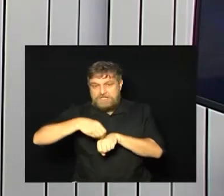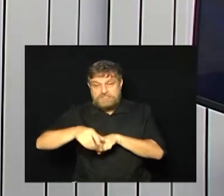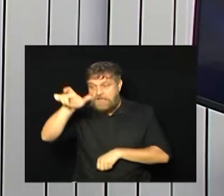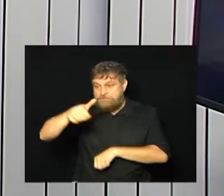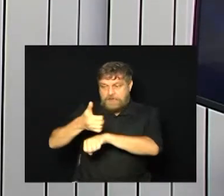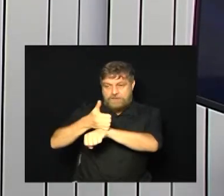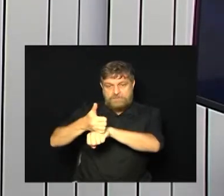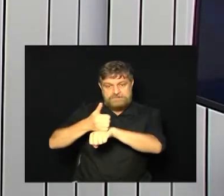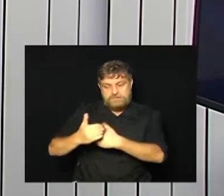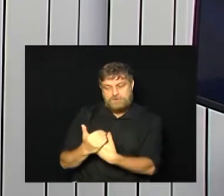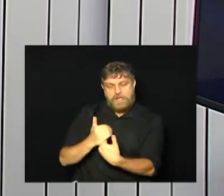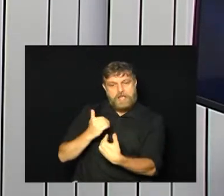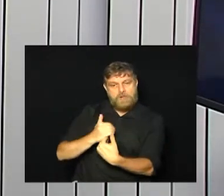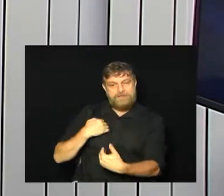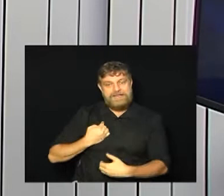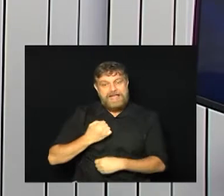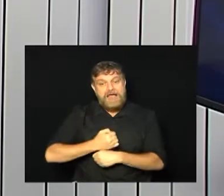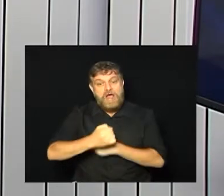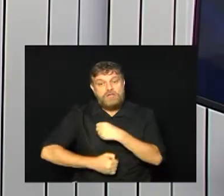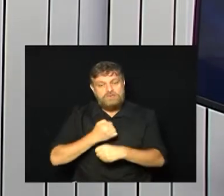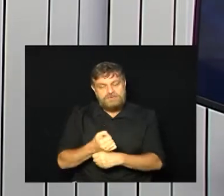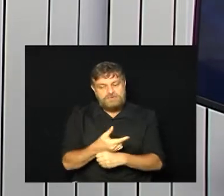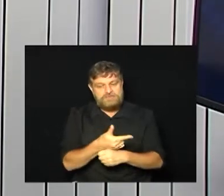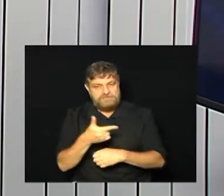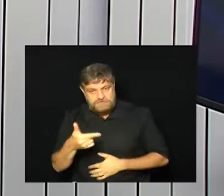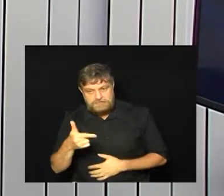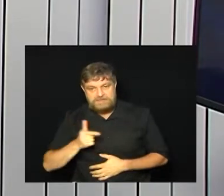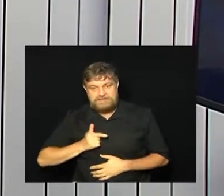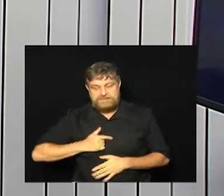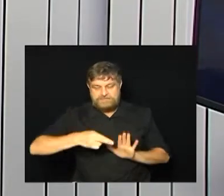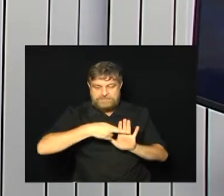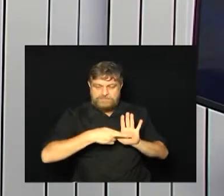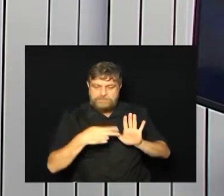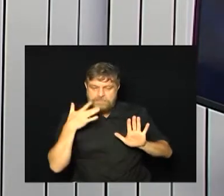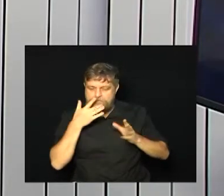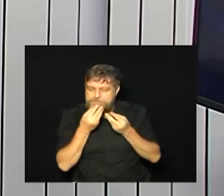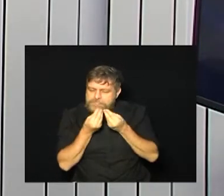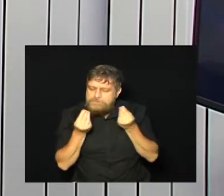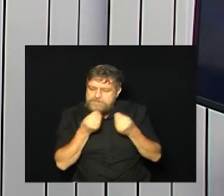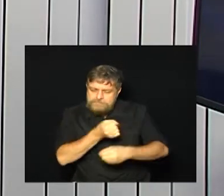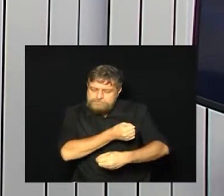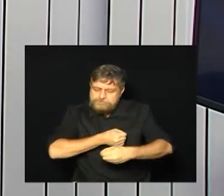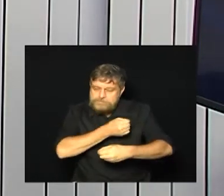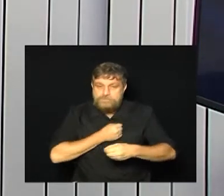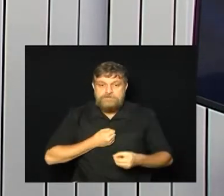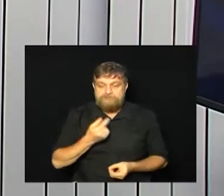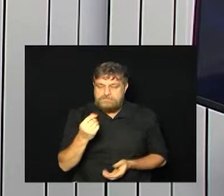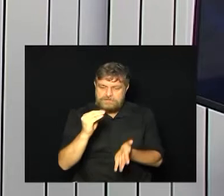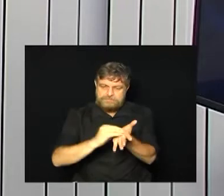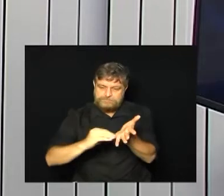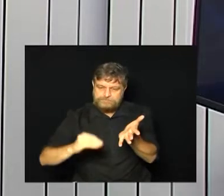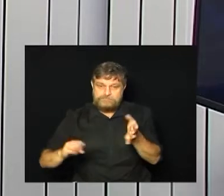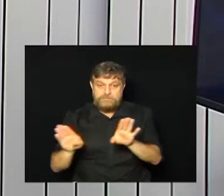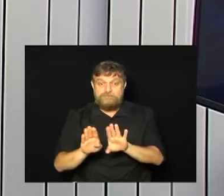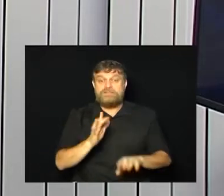especialista para nos ajudar neste ano de 2022. Tem receita no nosso programa de hoje ainda, tem o quadro Na Ponta do Lápis, a gente vai falar